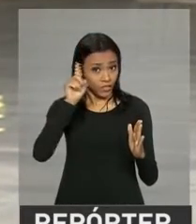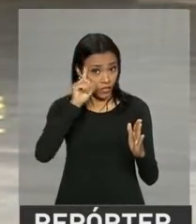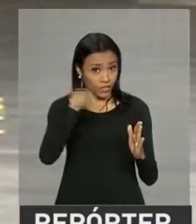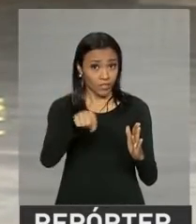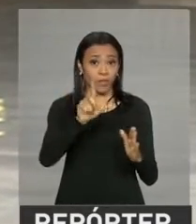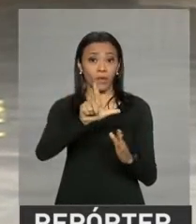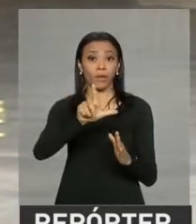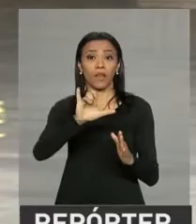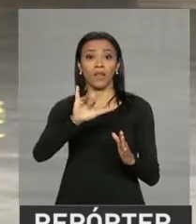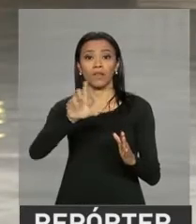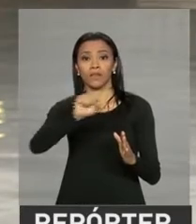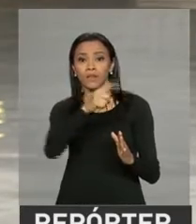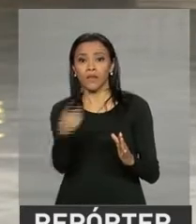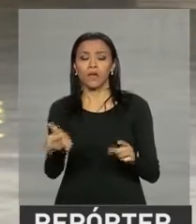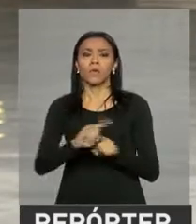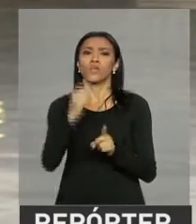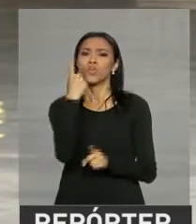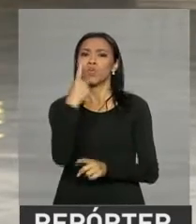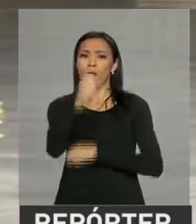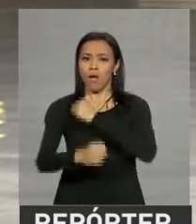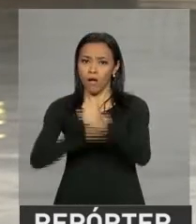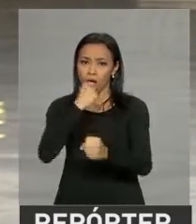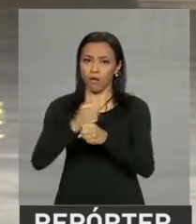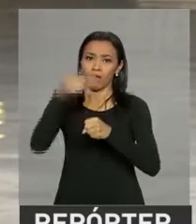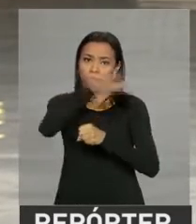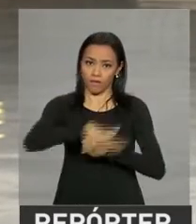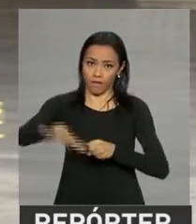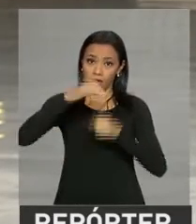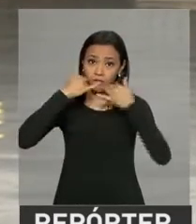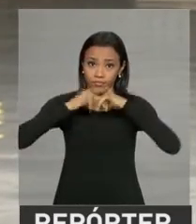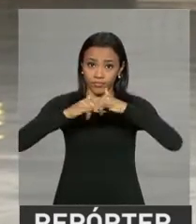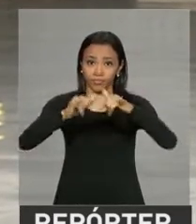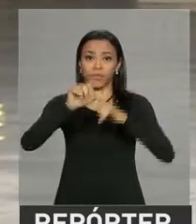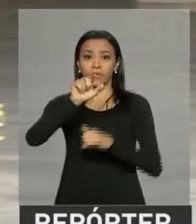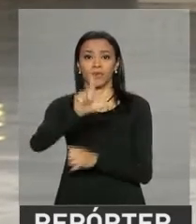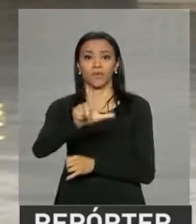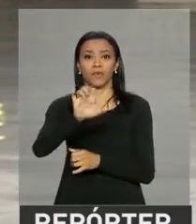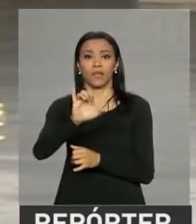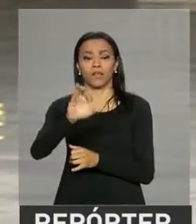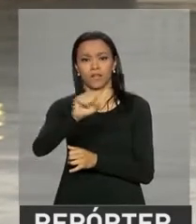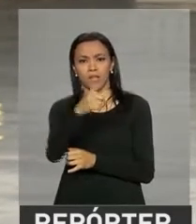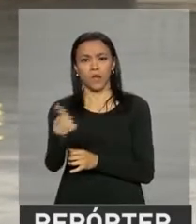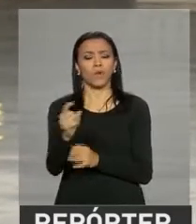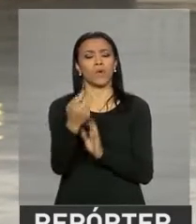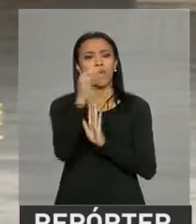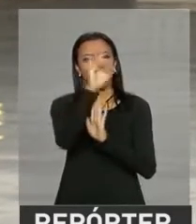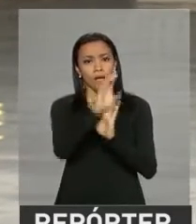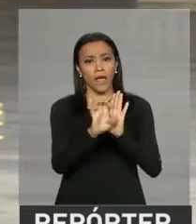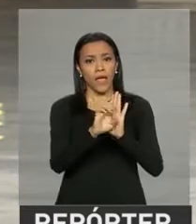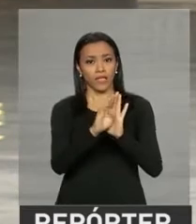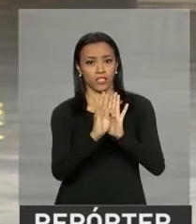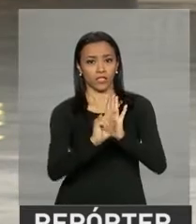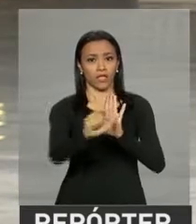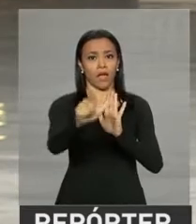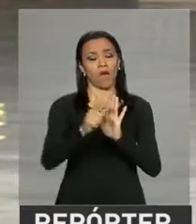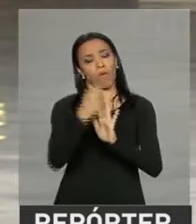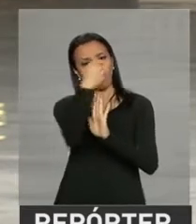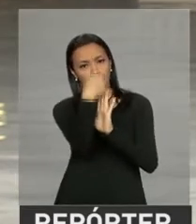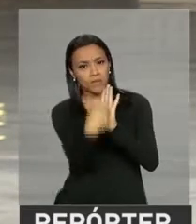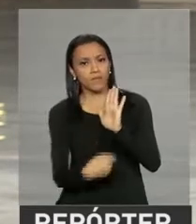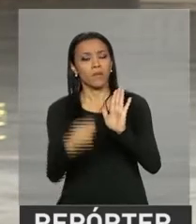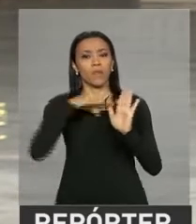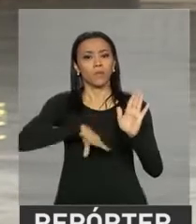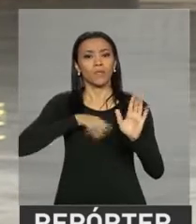dos leilões da área de energia. A ideia também é publicar os editais em português e em inglês.